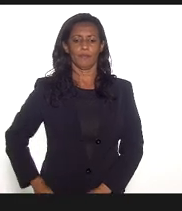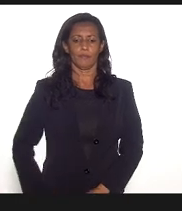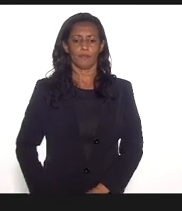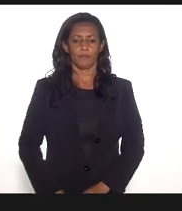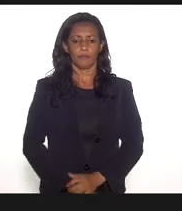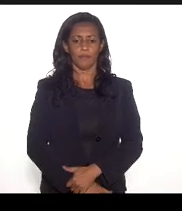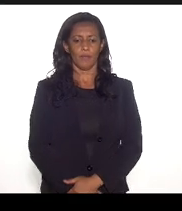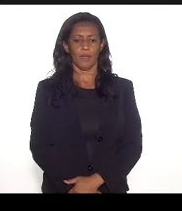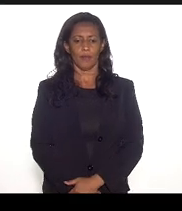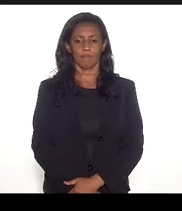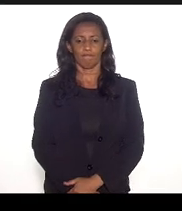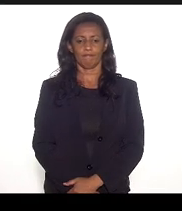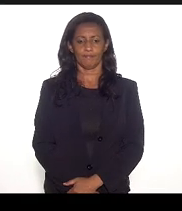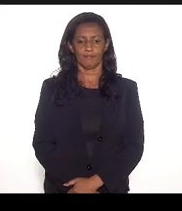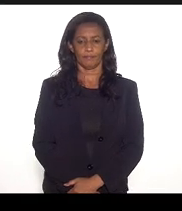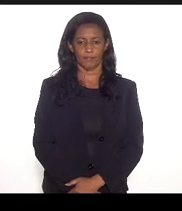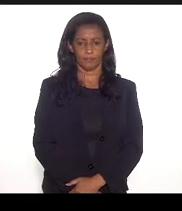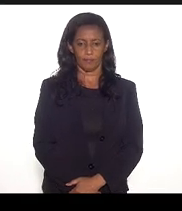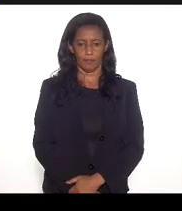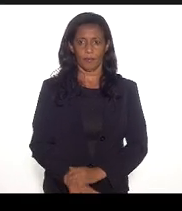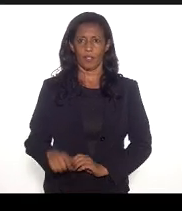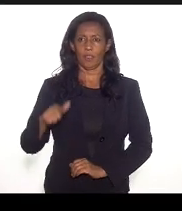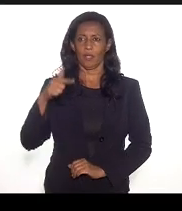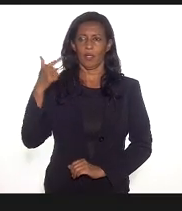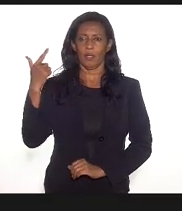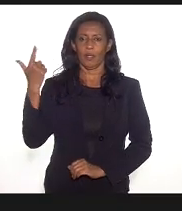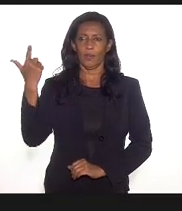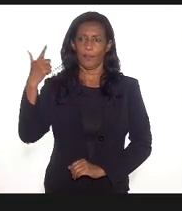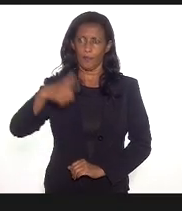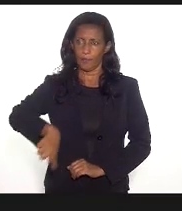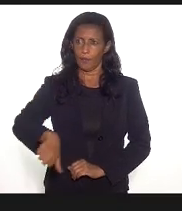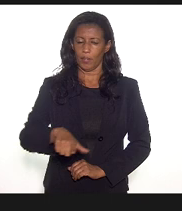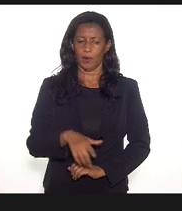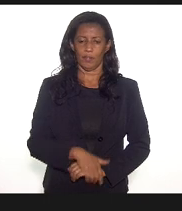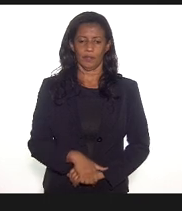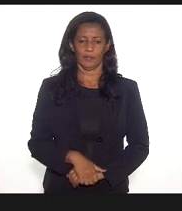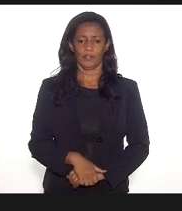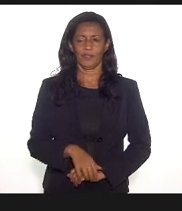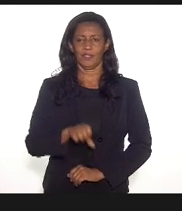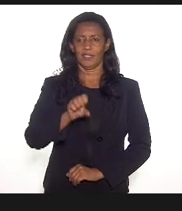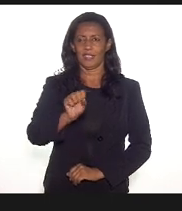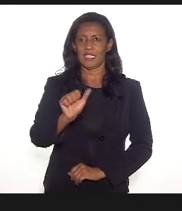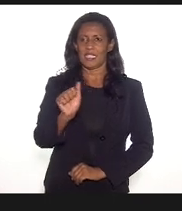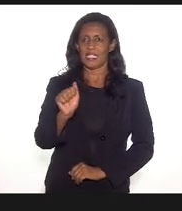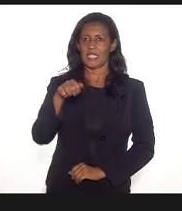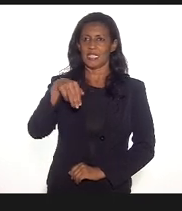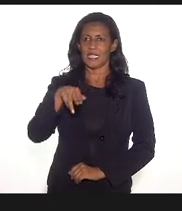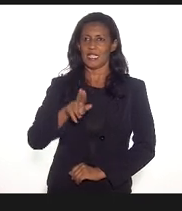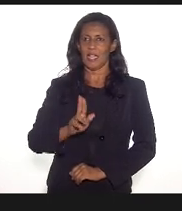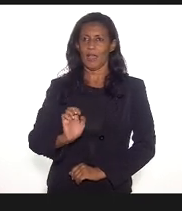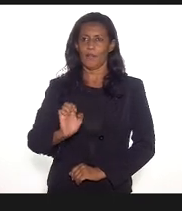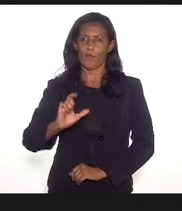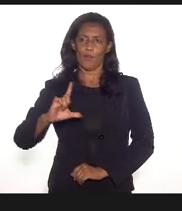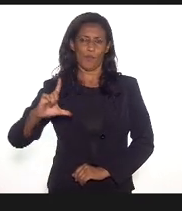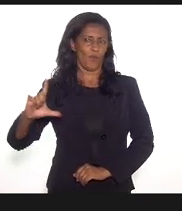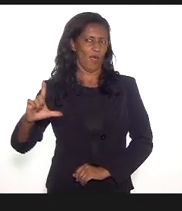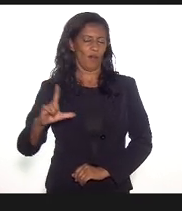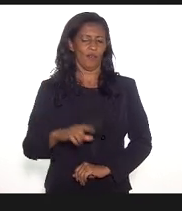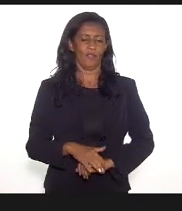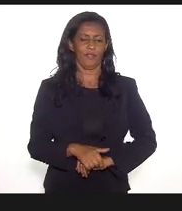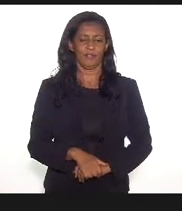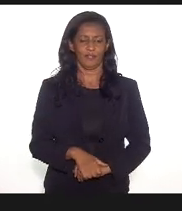Obrigada, meu querido. O próximo orador, nosso querido Samuel Malafaia. Samu, que